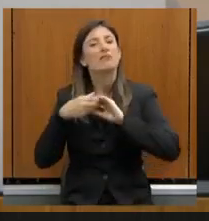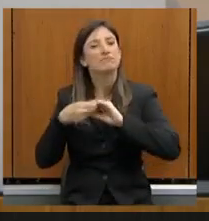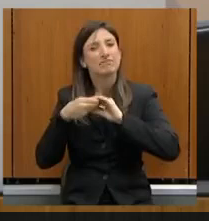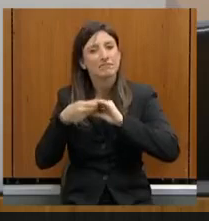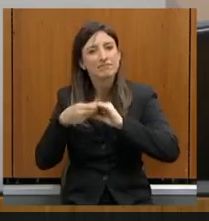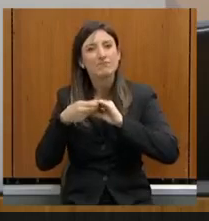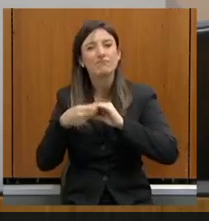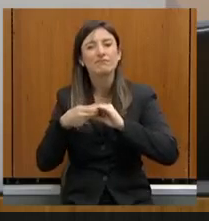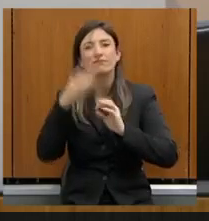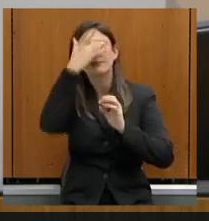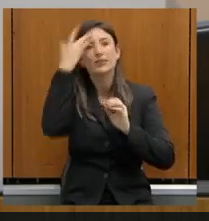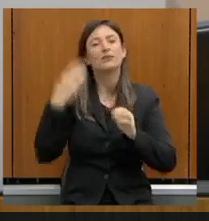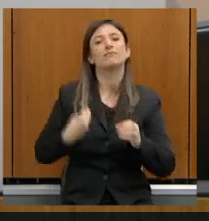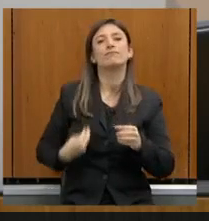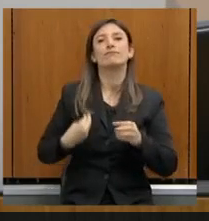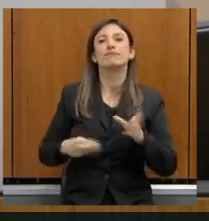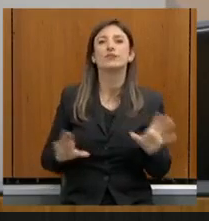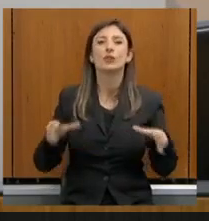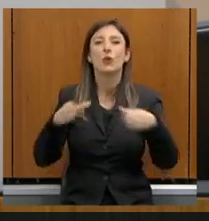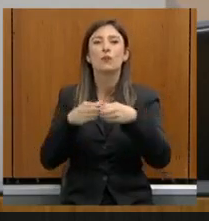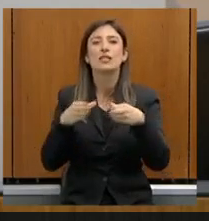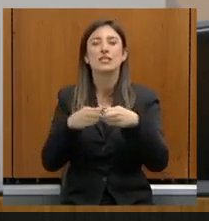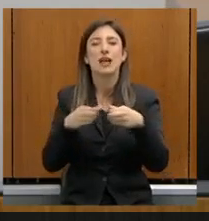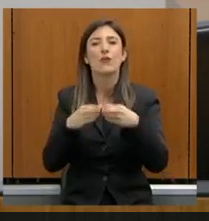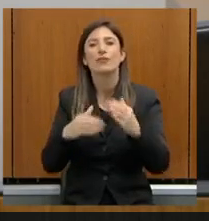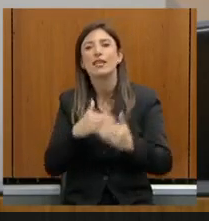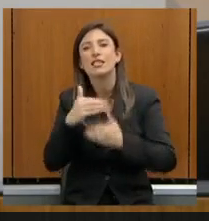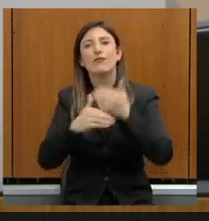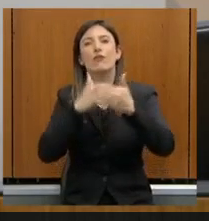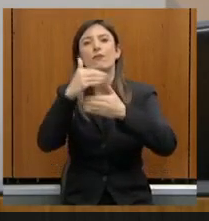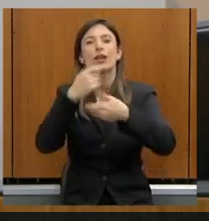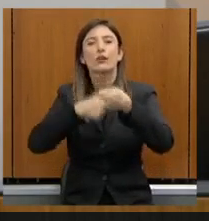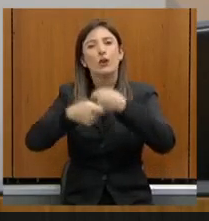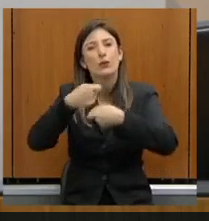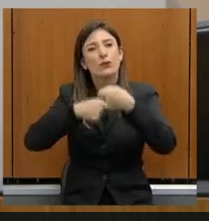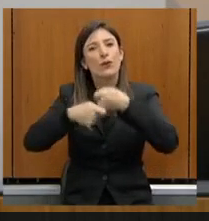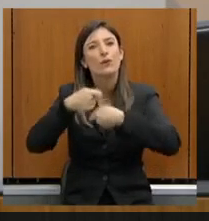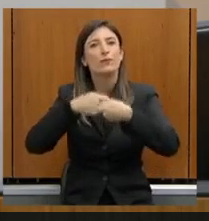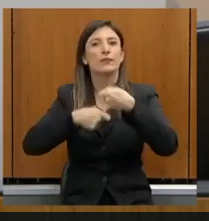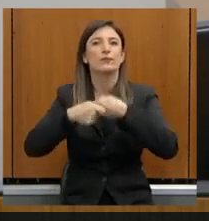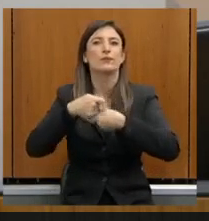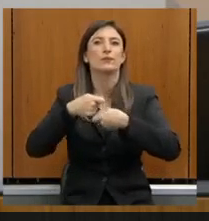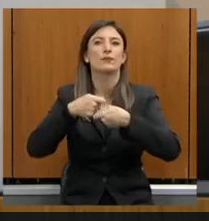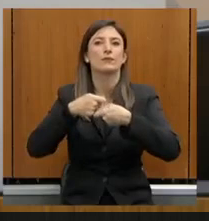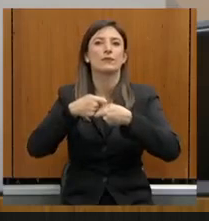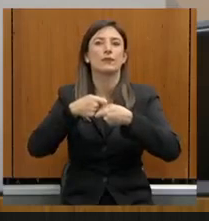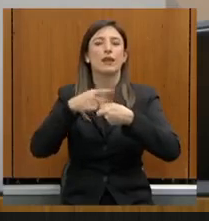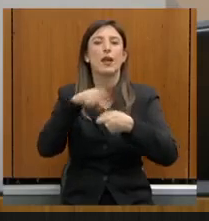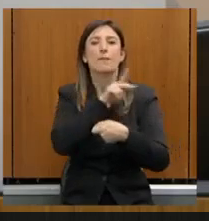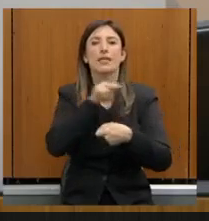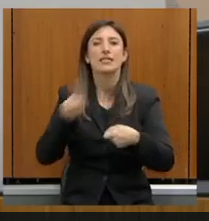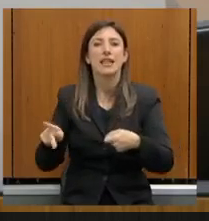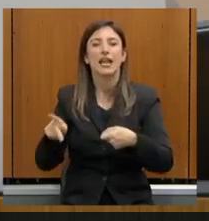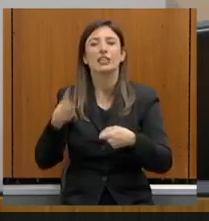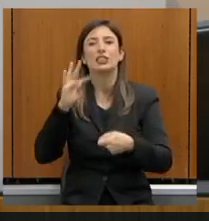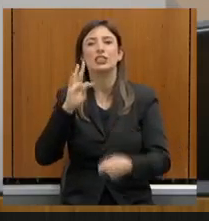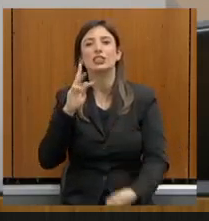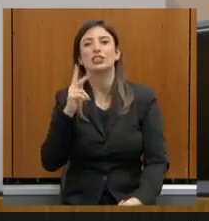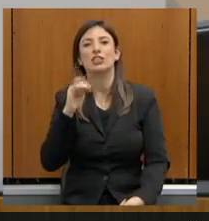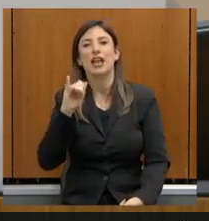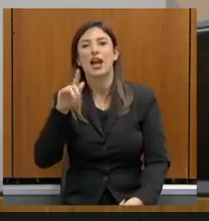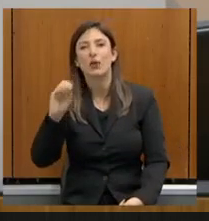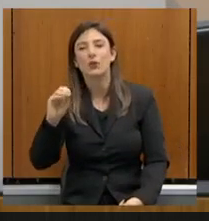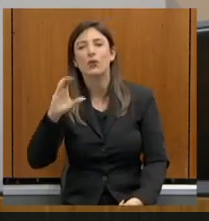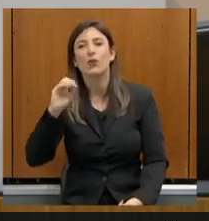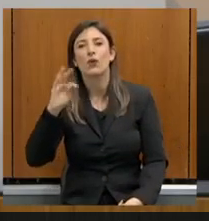da Comissão de Desenvolvimento Econômico, o presidente Tiago Cota, o deputado